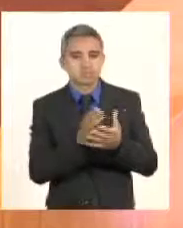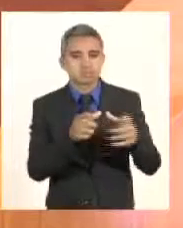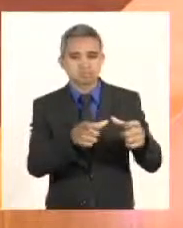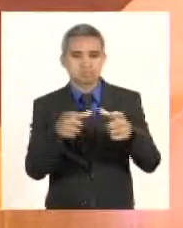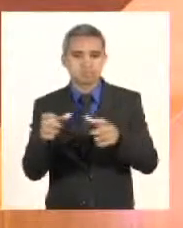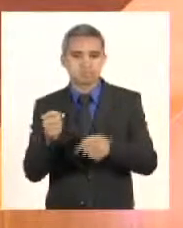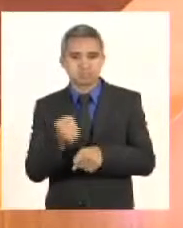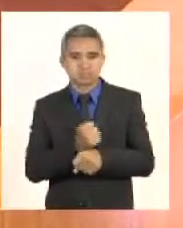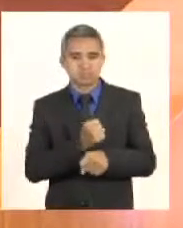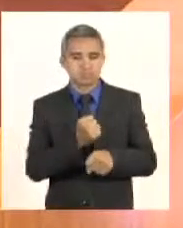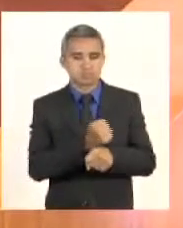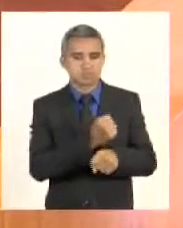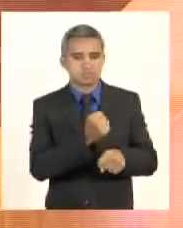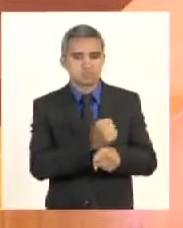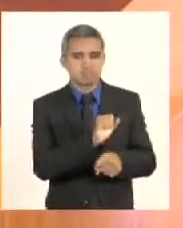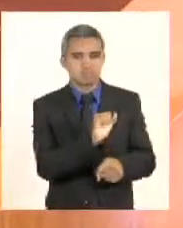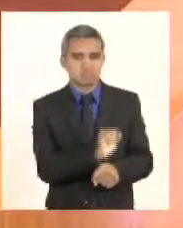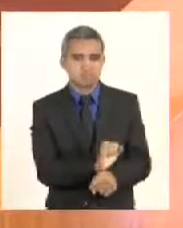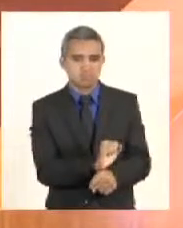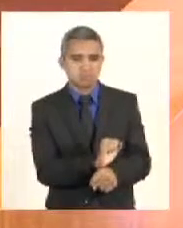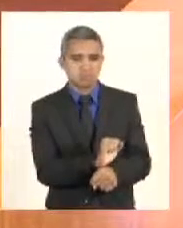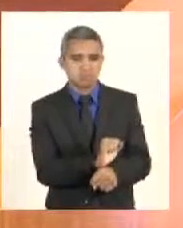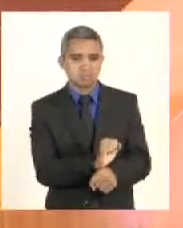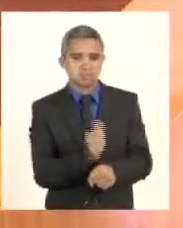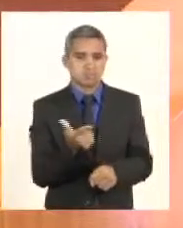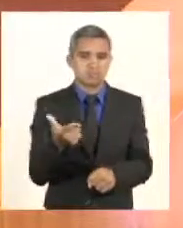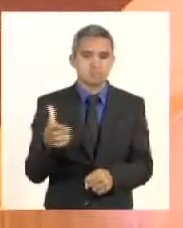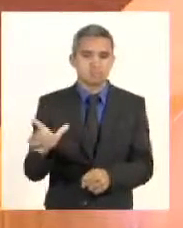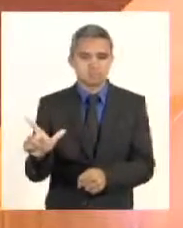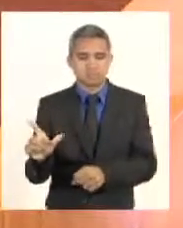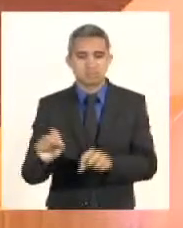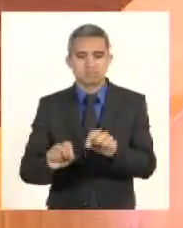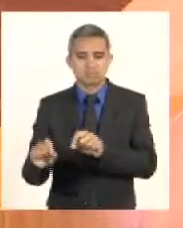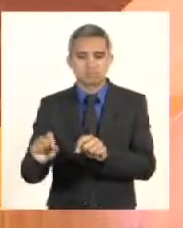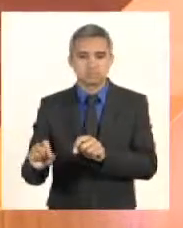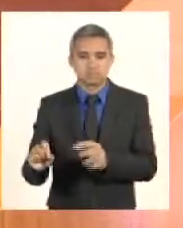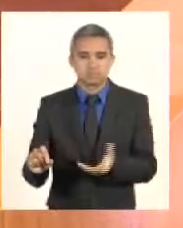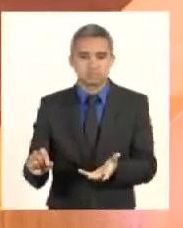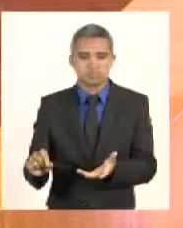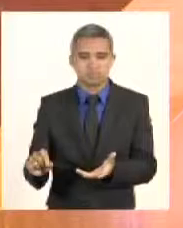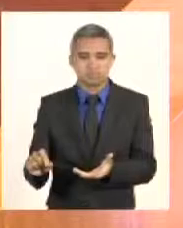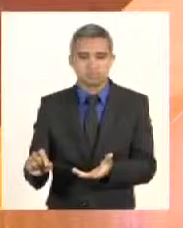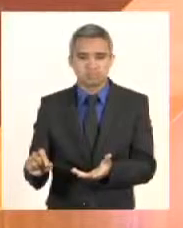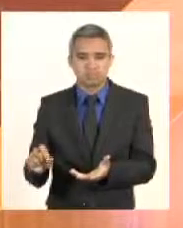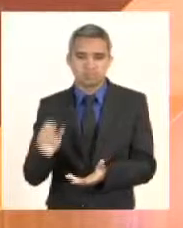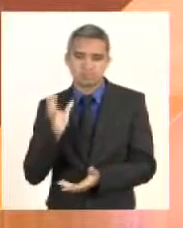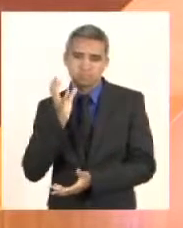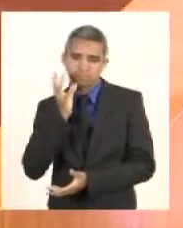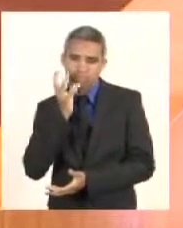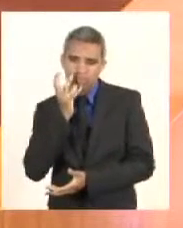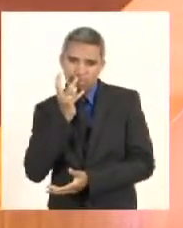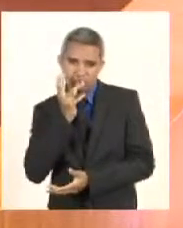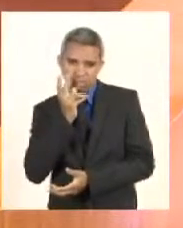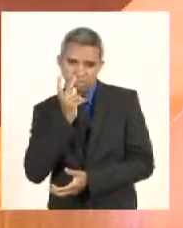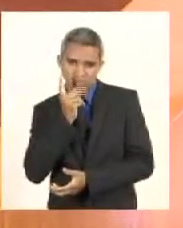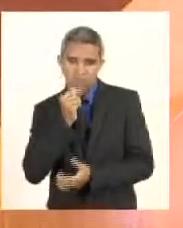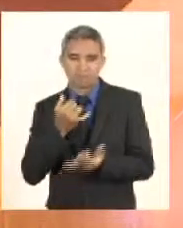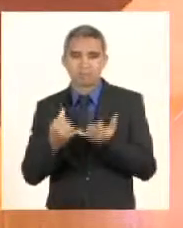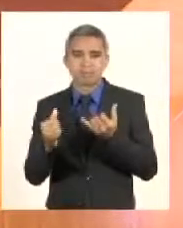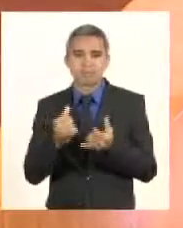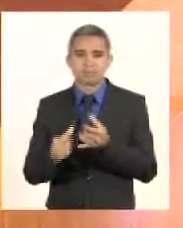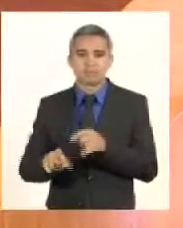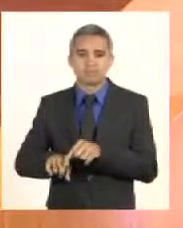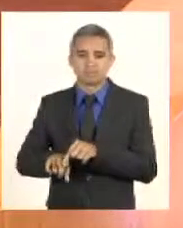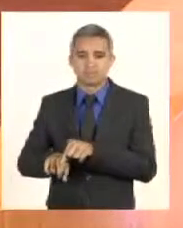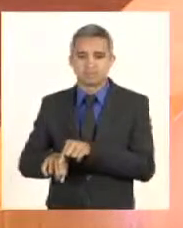obras, muitas estão paradas e outras estão, vamos dizer assim, a passo de tartaruga. E o que nos